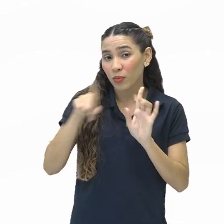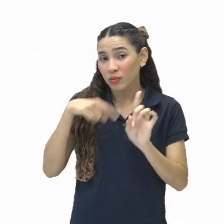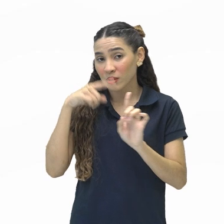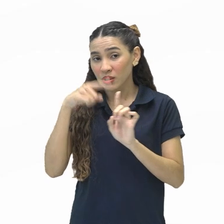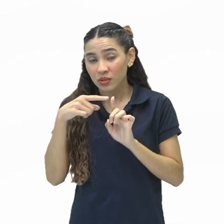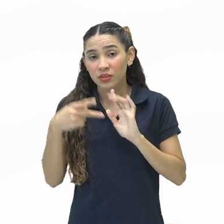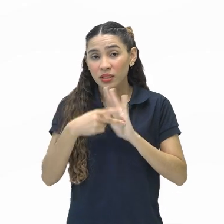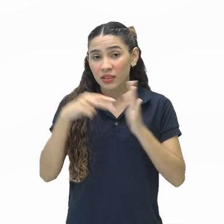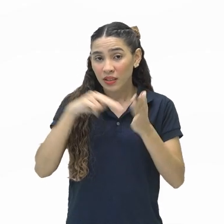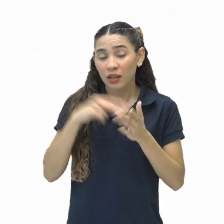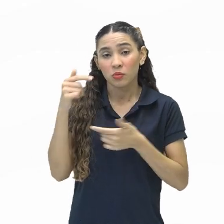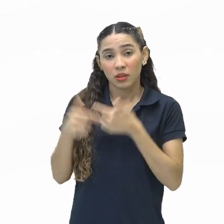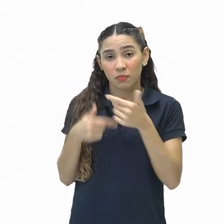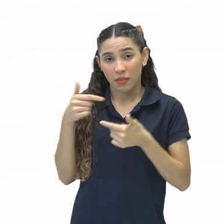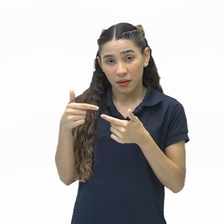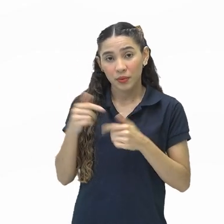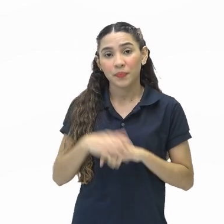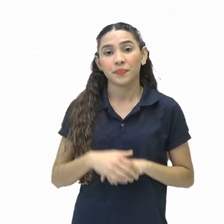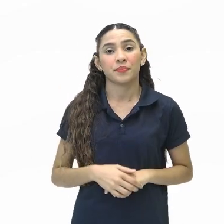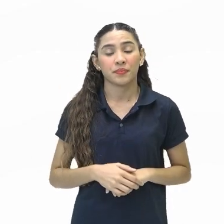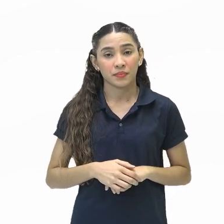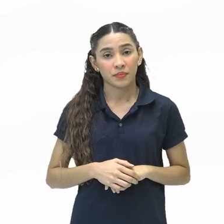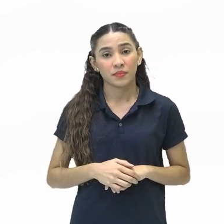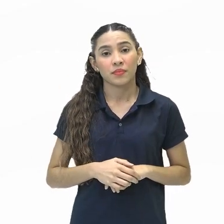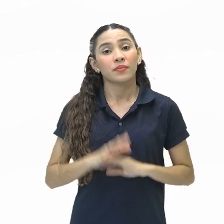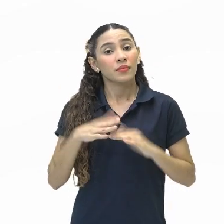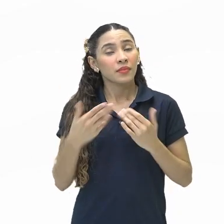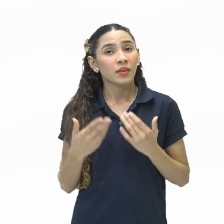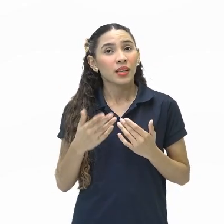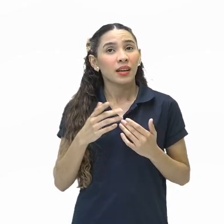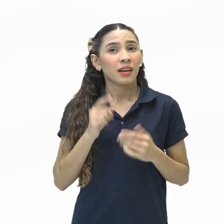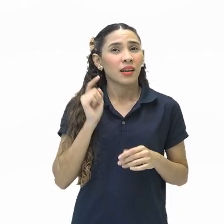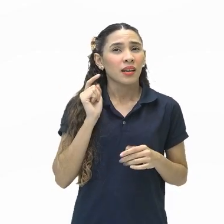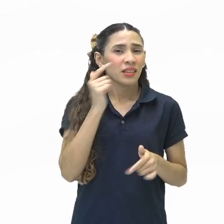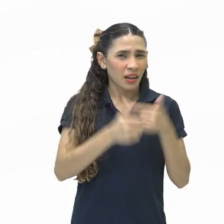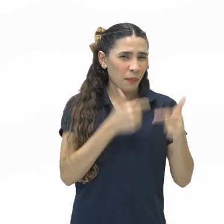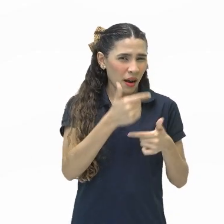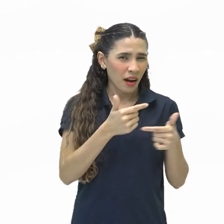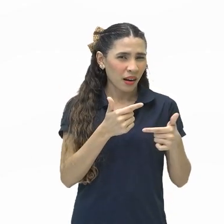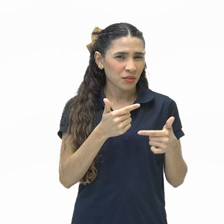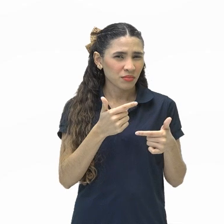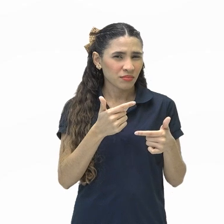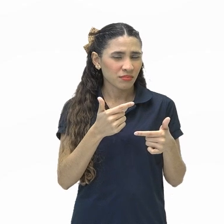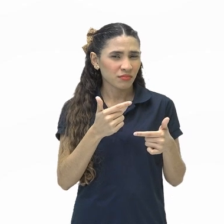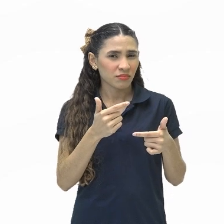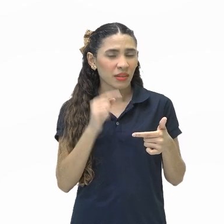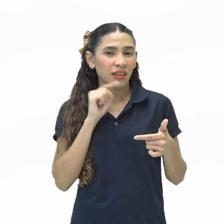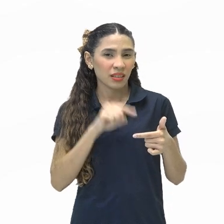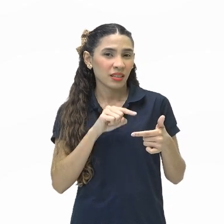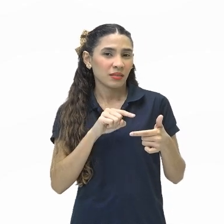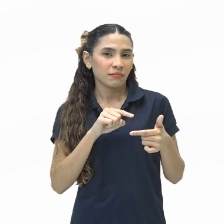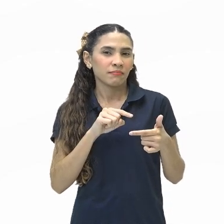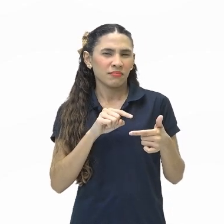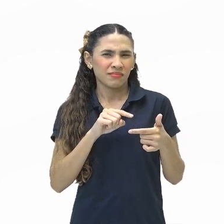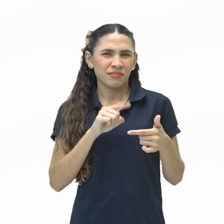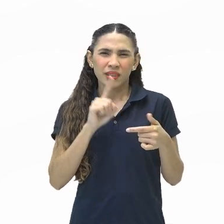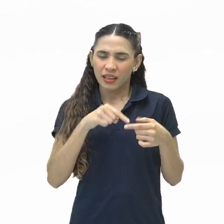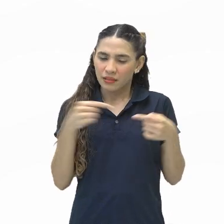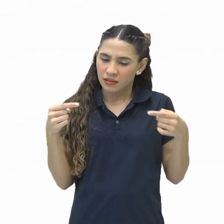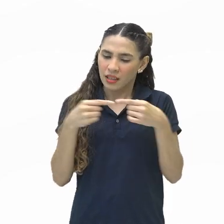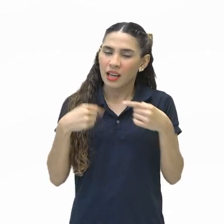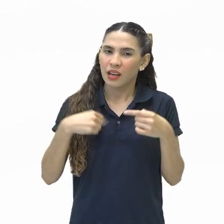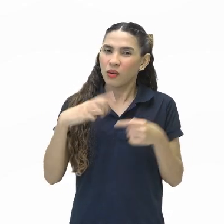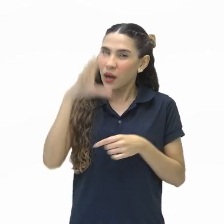e o significado do trabalho, ou seja, será que esse trabalho ele condiz com aquilo que